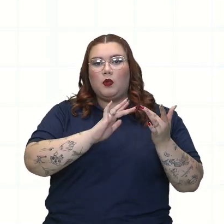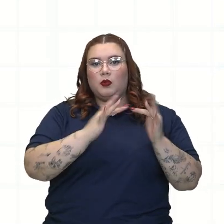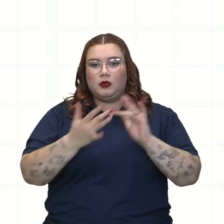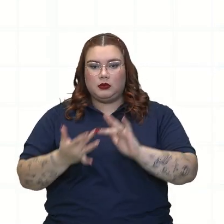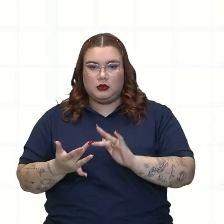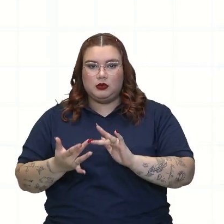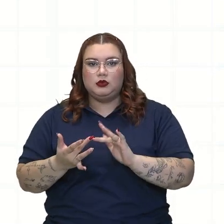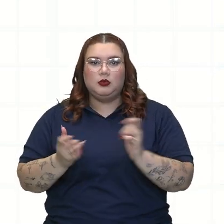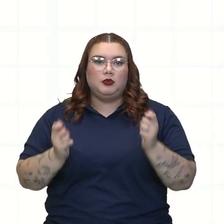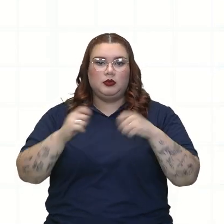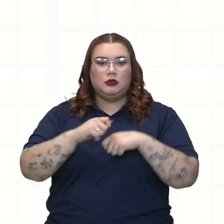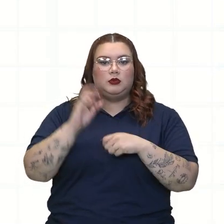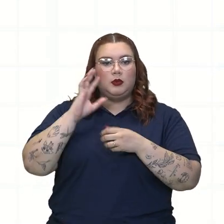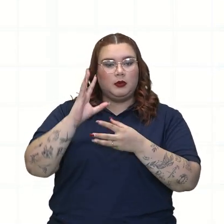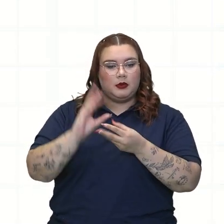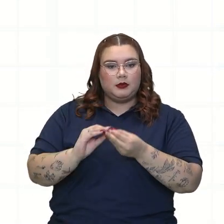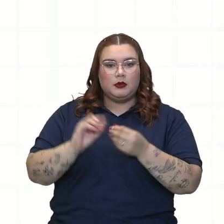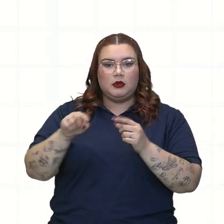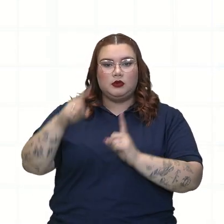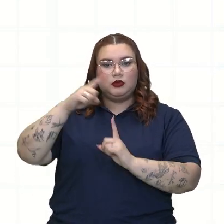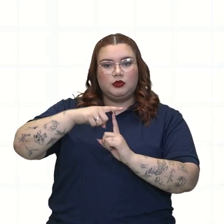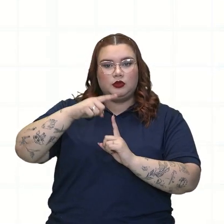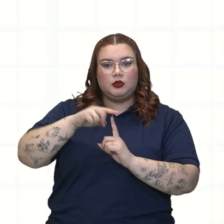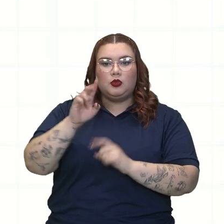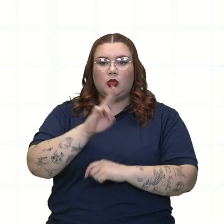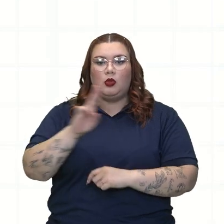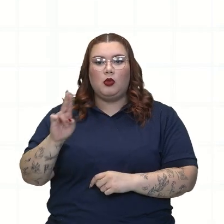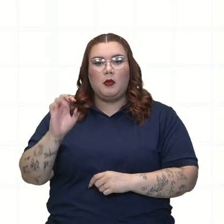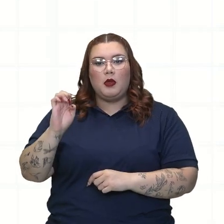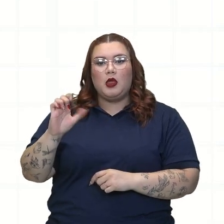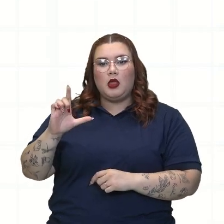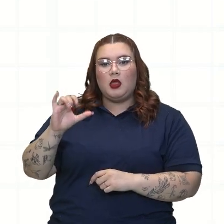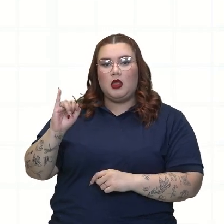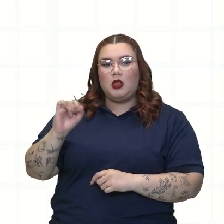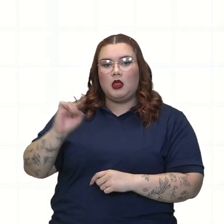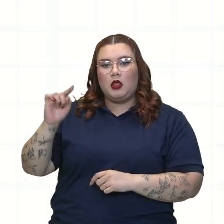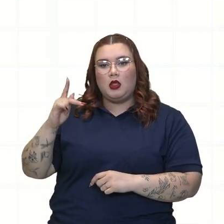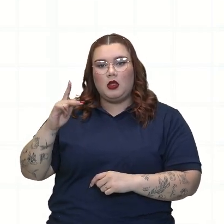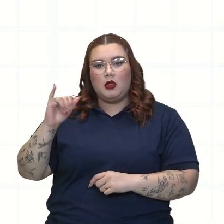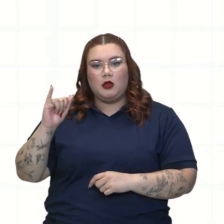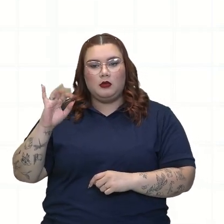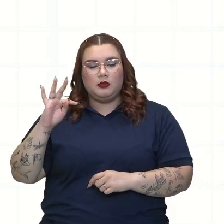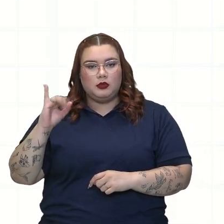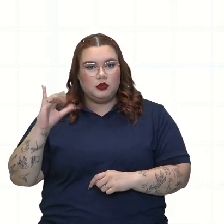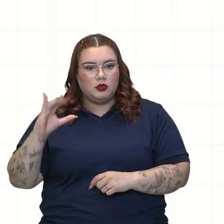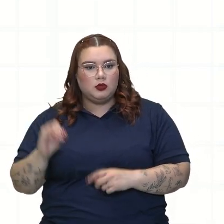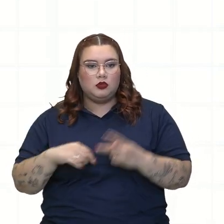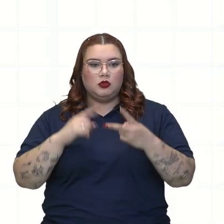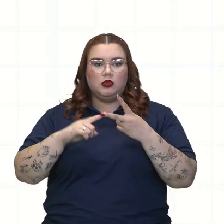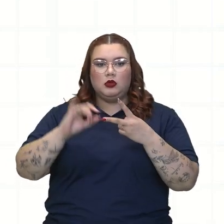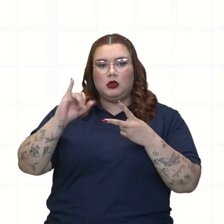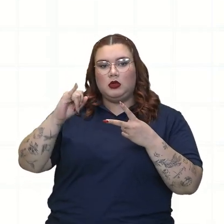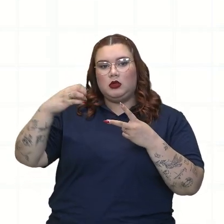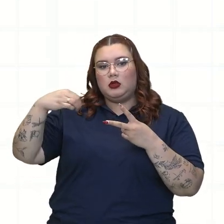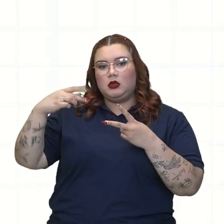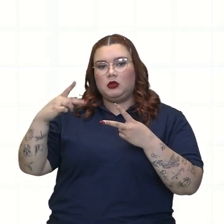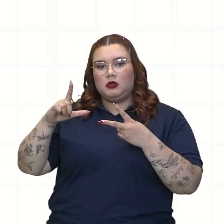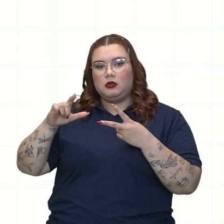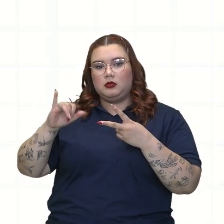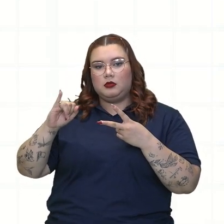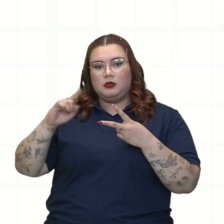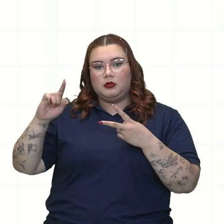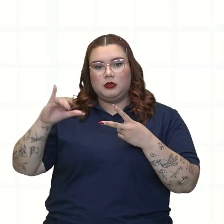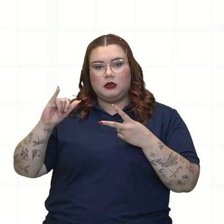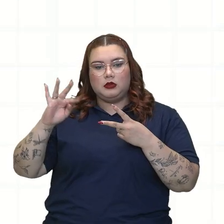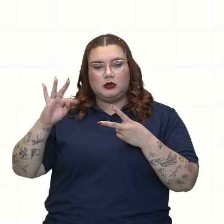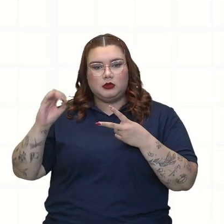definir. Esse tipo de sujeito também é chamado de elíptico, implícito, subentendido, enfim. São sinônimos esses termos, tá?